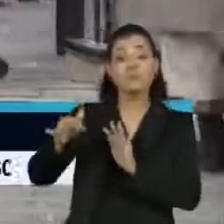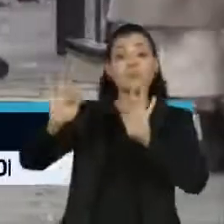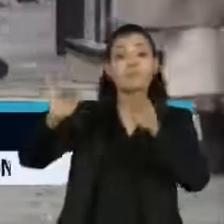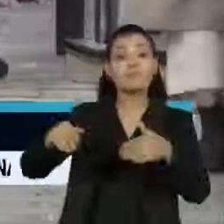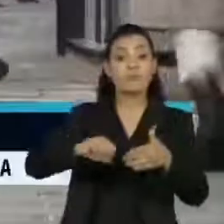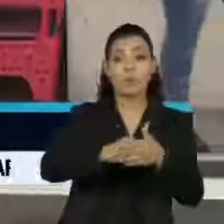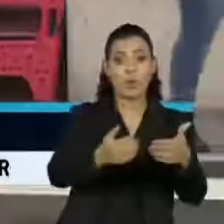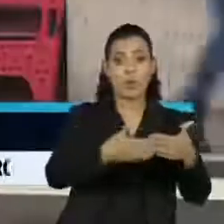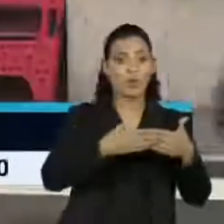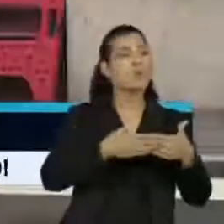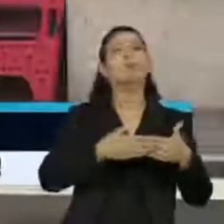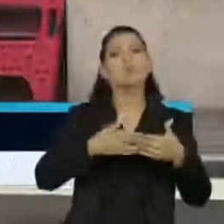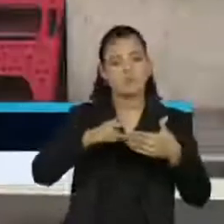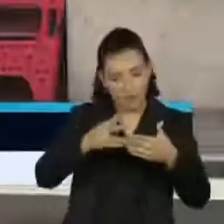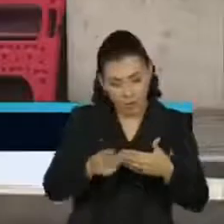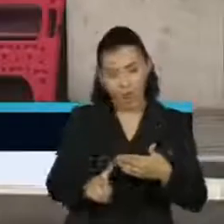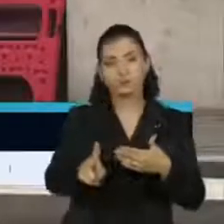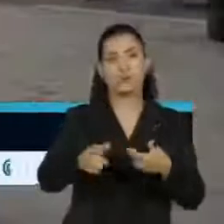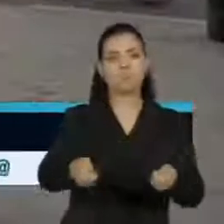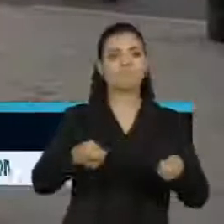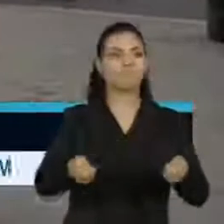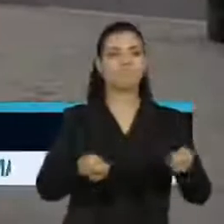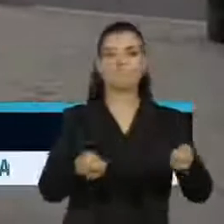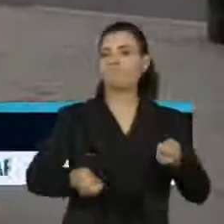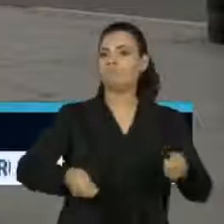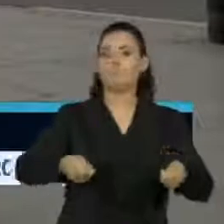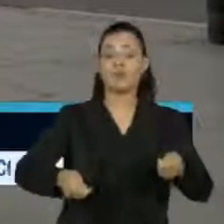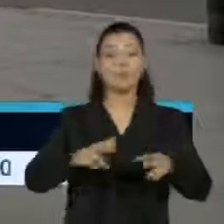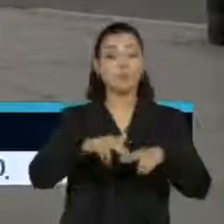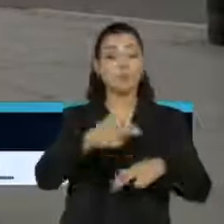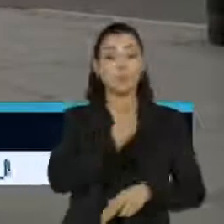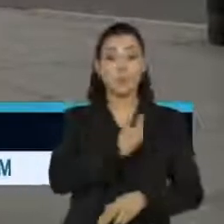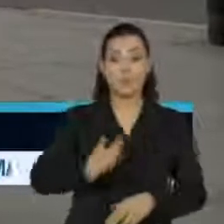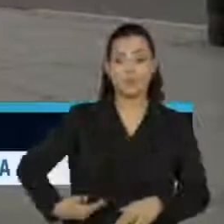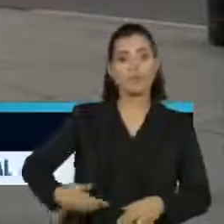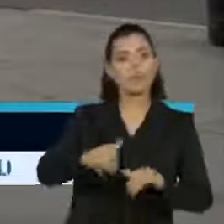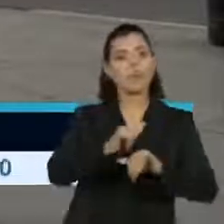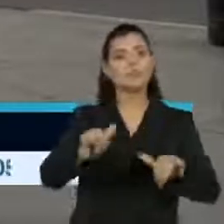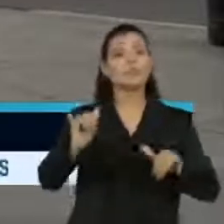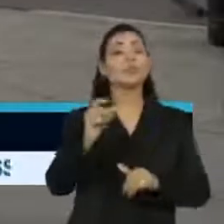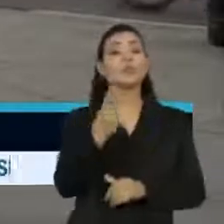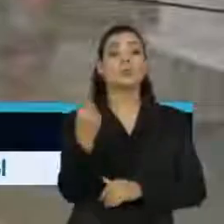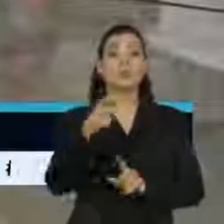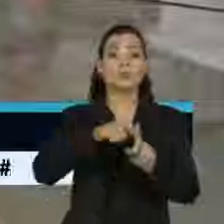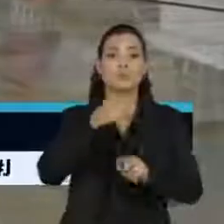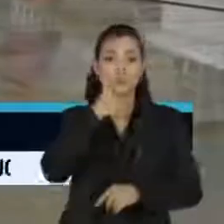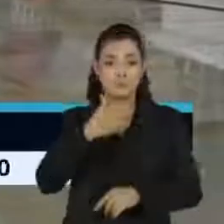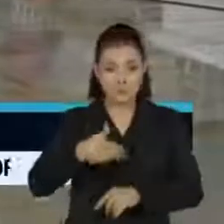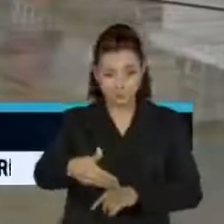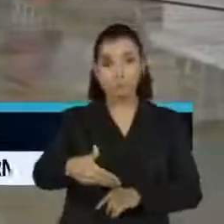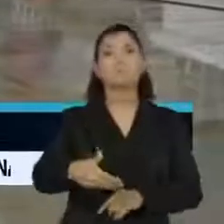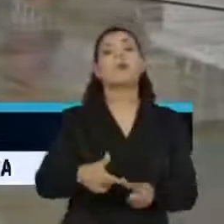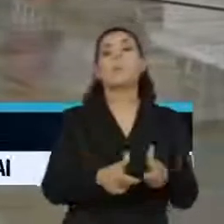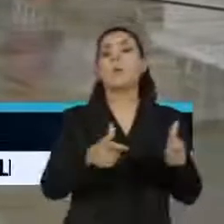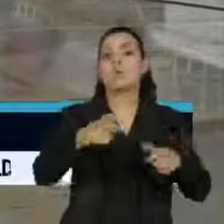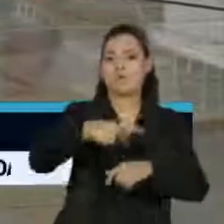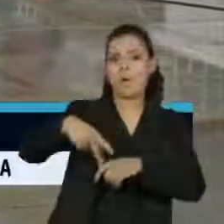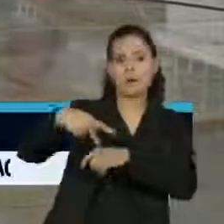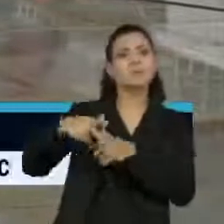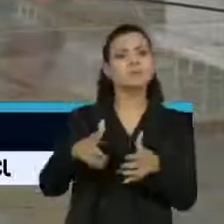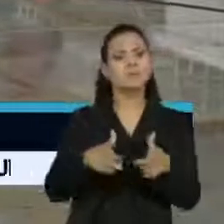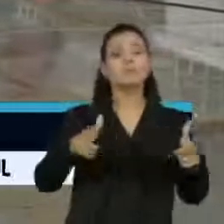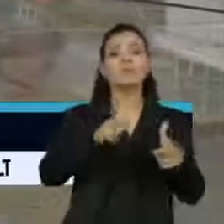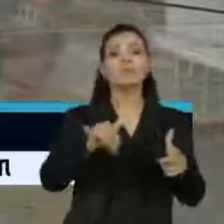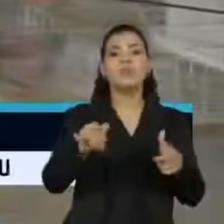após o fim do Lock Down no Reino Unido na próxima semana o governo anunciou que a partir de dois de Dezembro grande parte do país